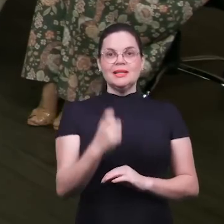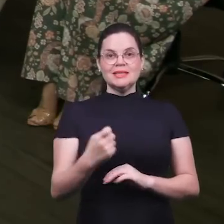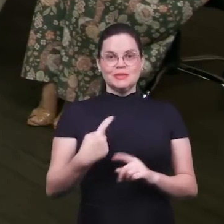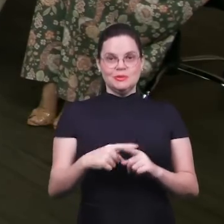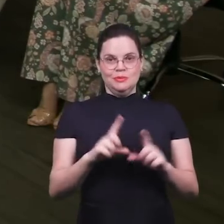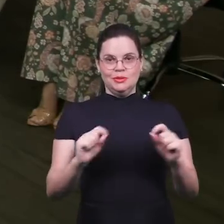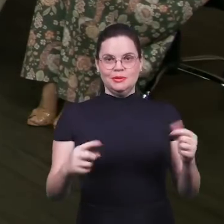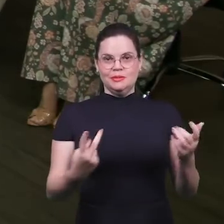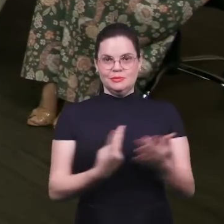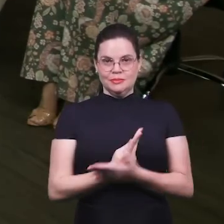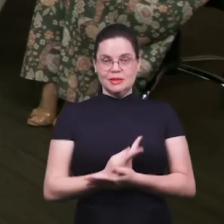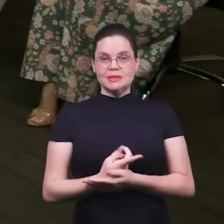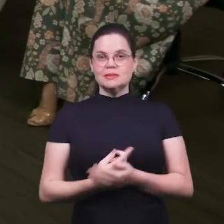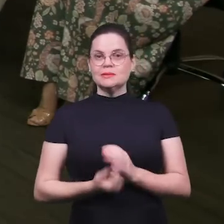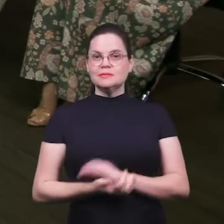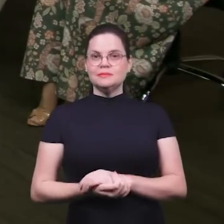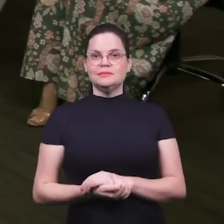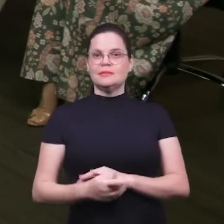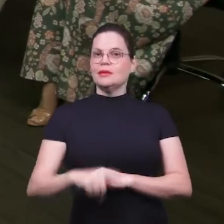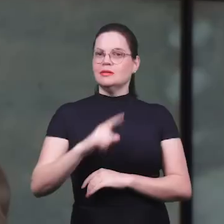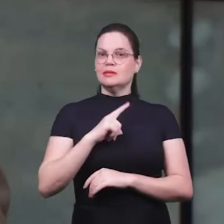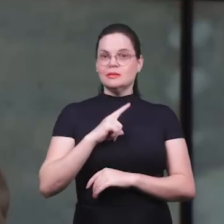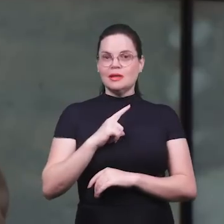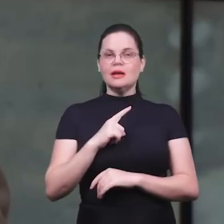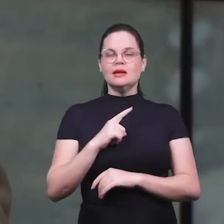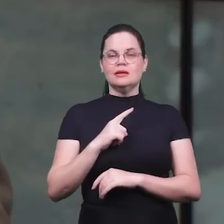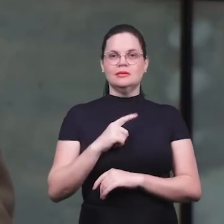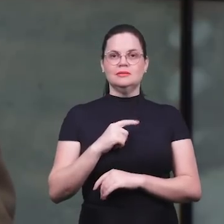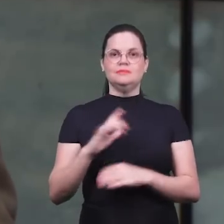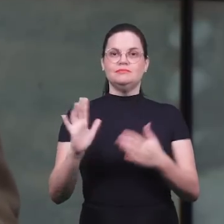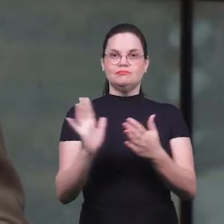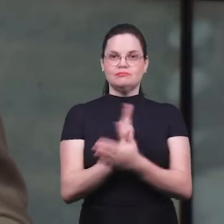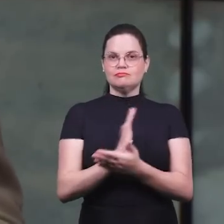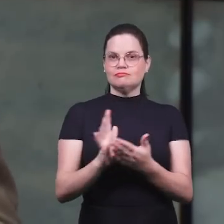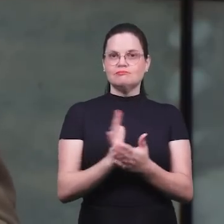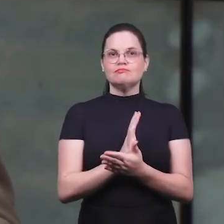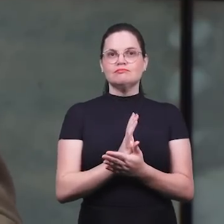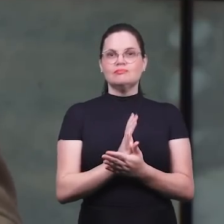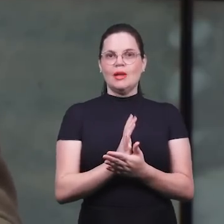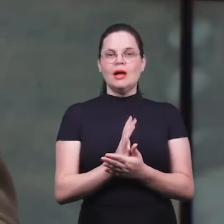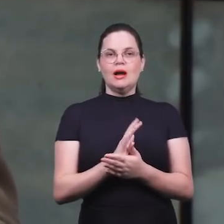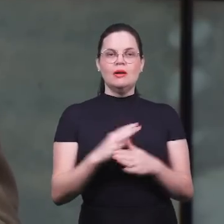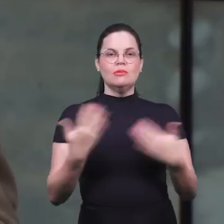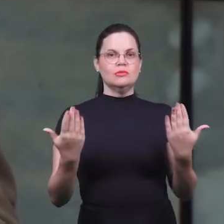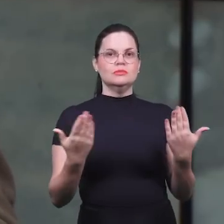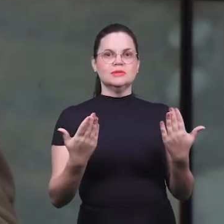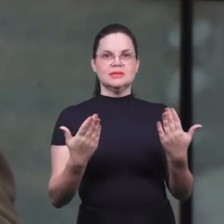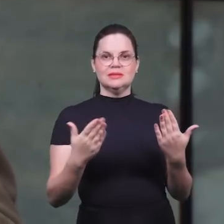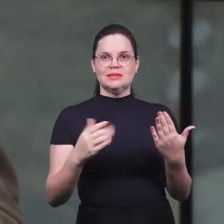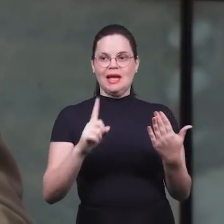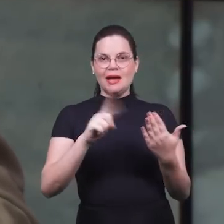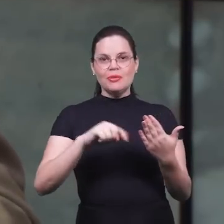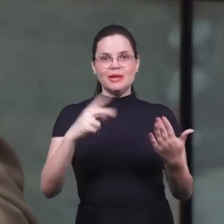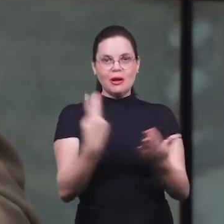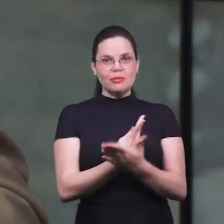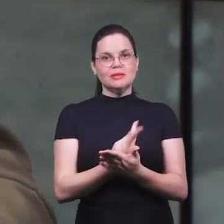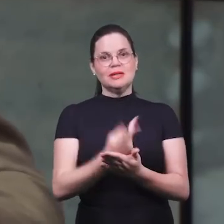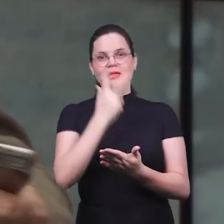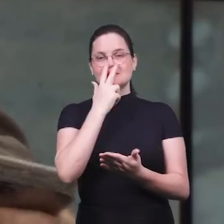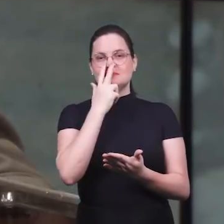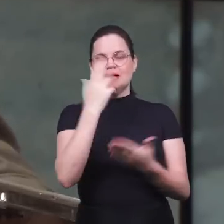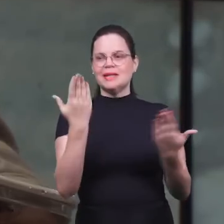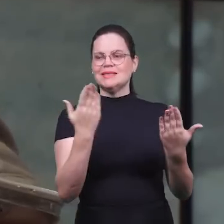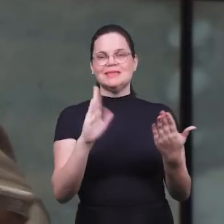você tem uma realidade, são realidades que, na minha opinião, elas são extremas, né? Extremas no sentido de